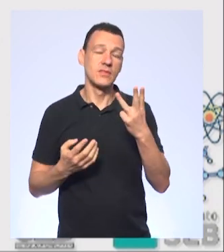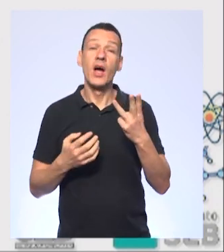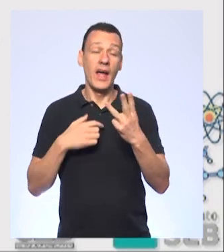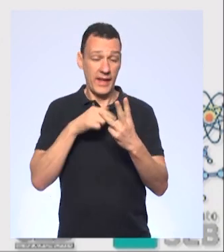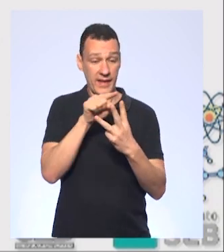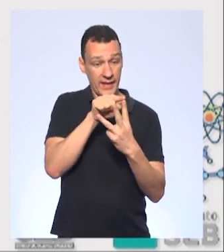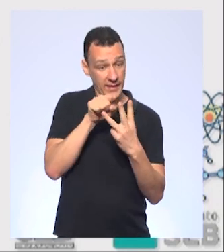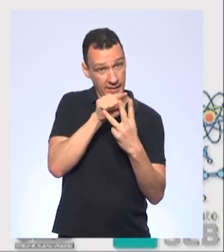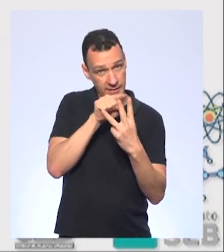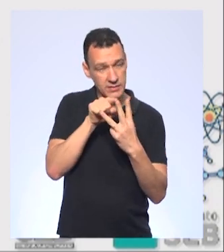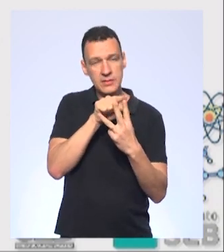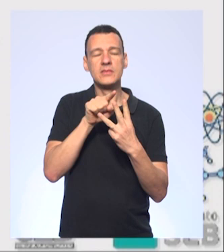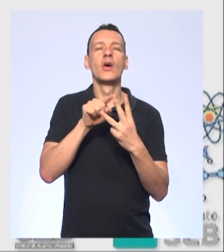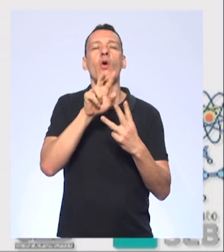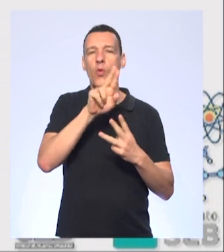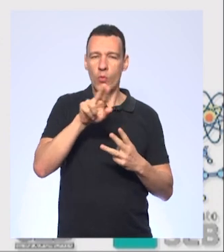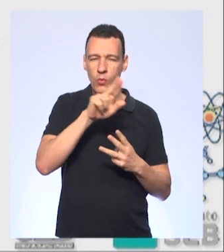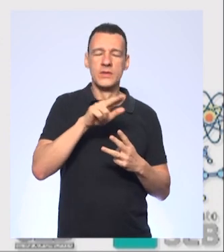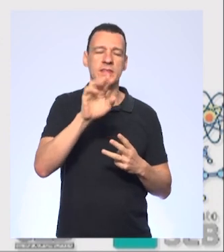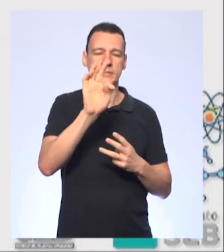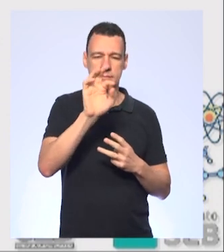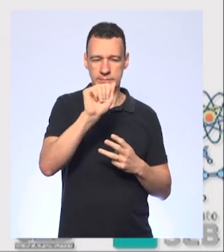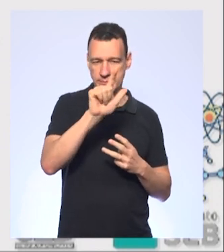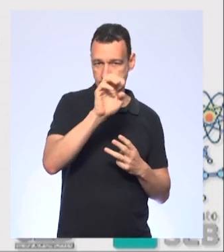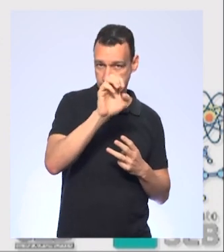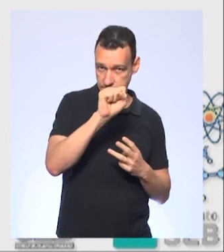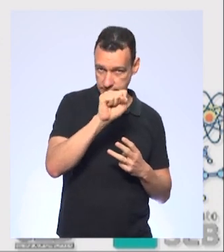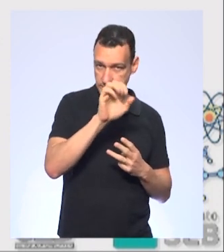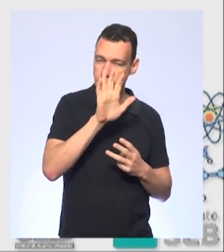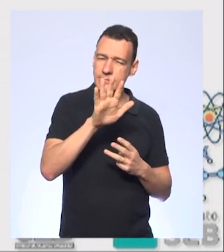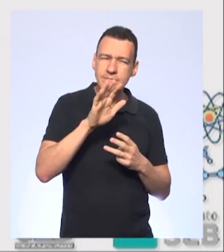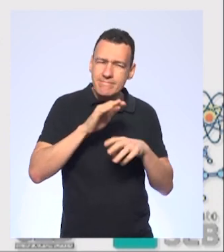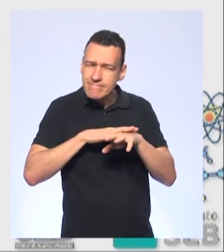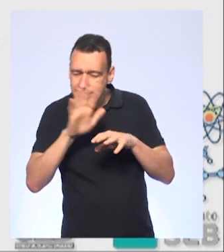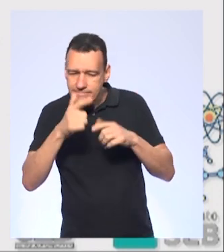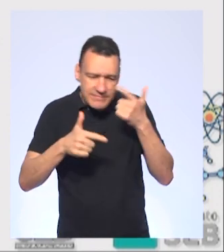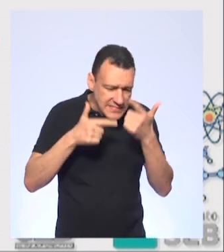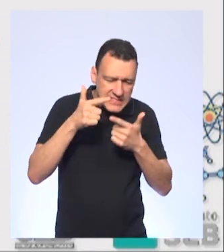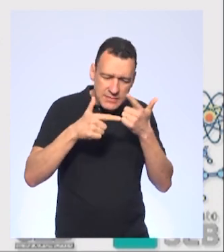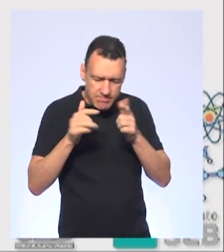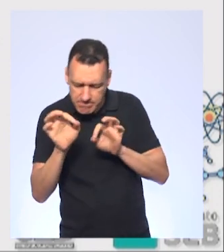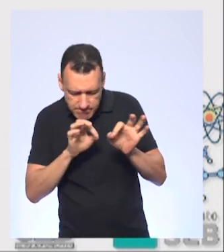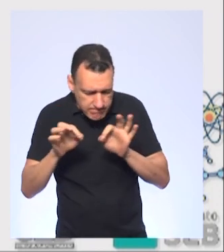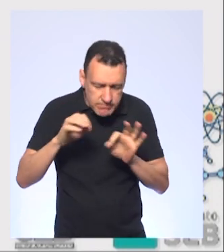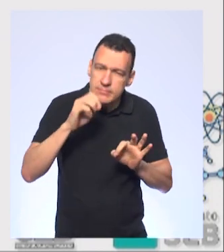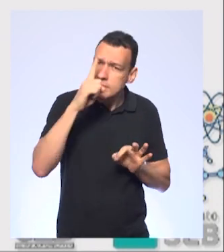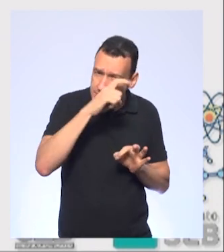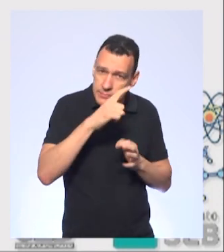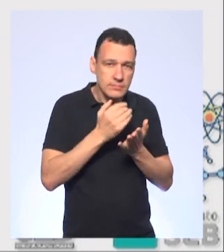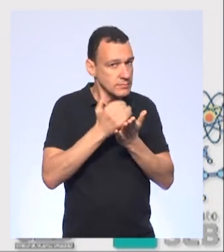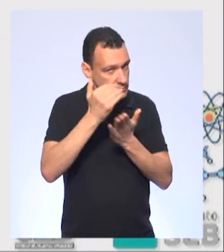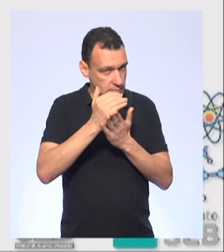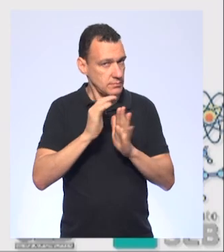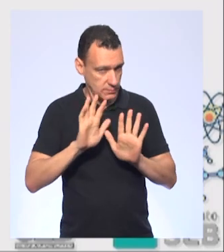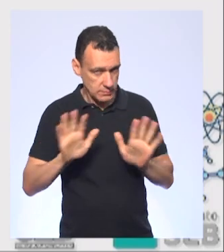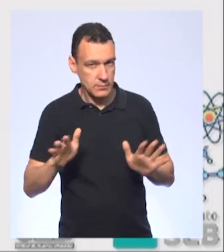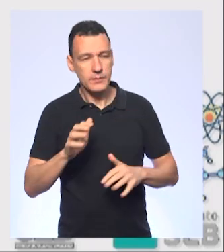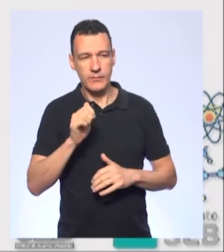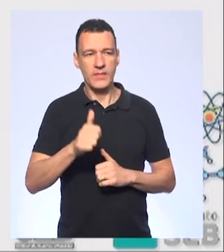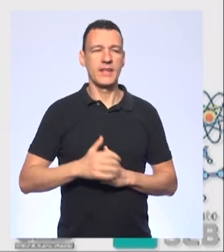vezes nessa questão um pouquinho mais complexa, um pouquinho mais chatinha na aritmética lá da prova do